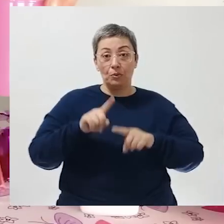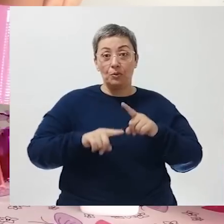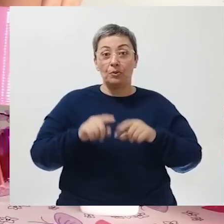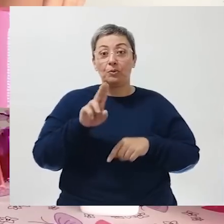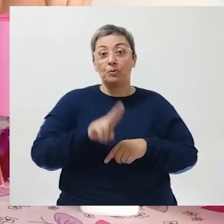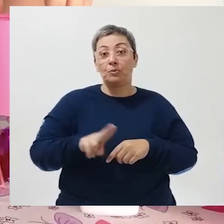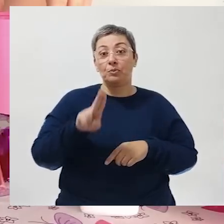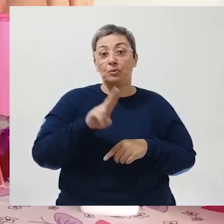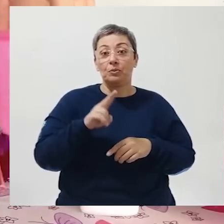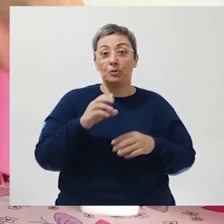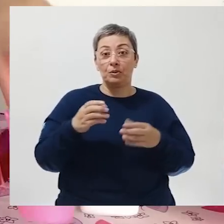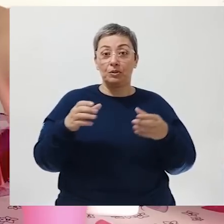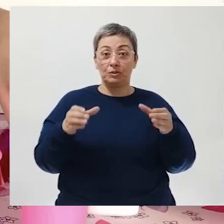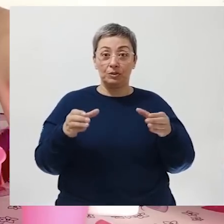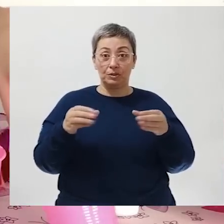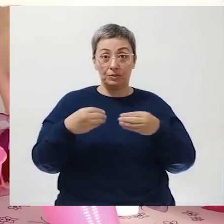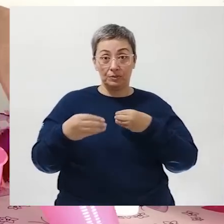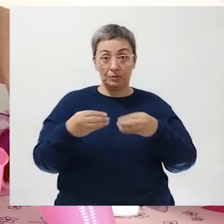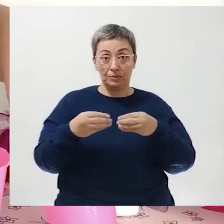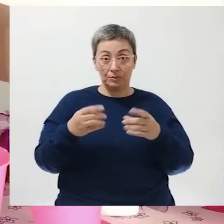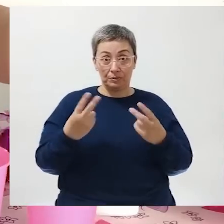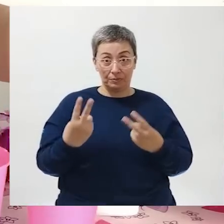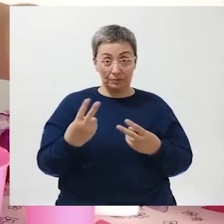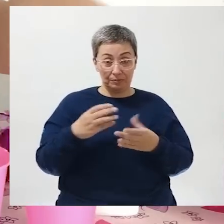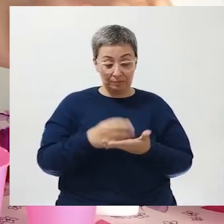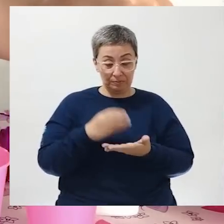utilizar 2 copinhos descartáveis,